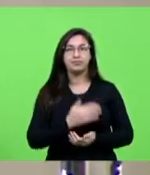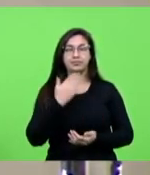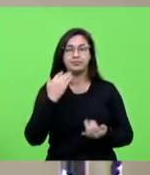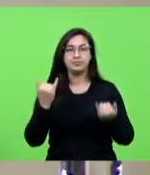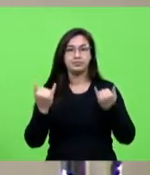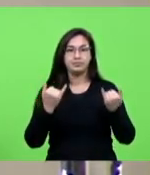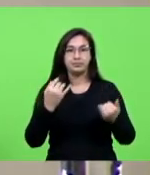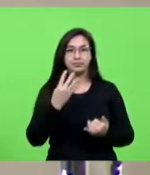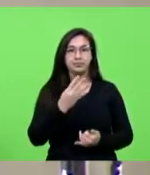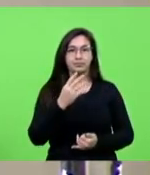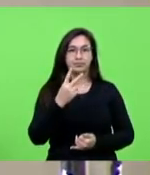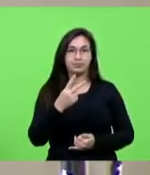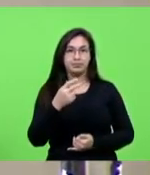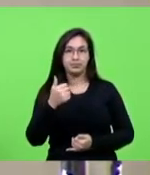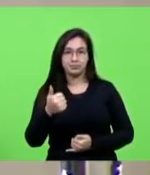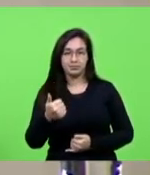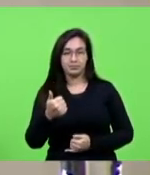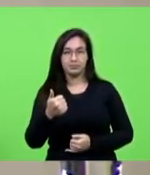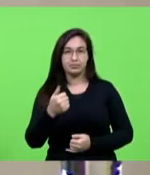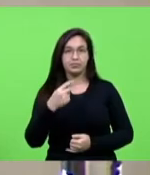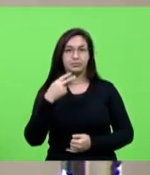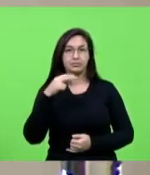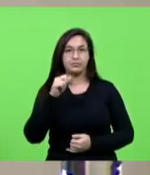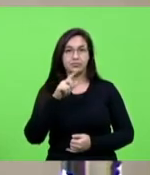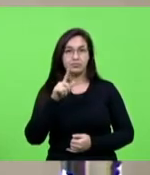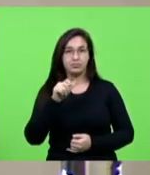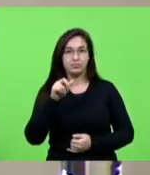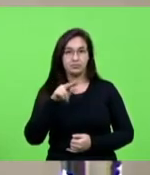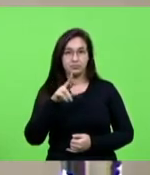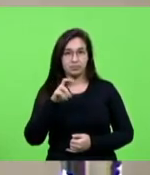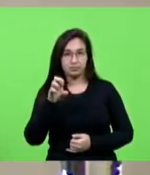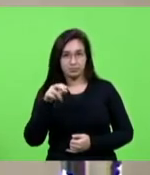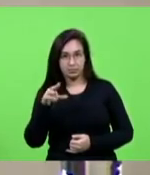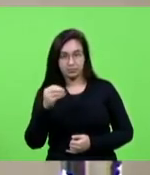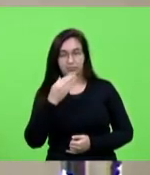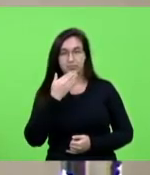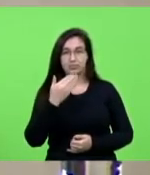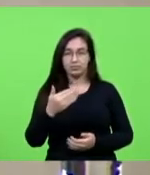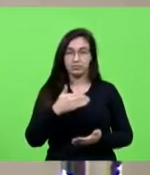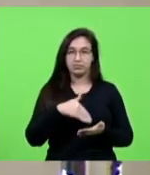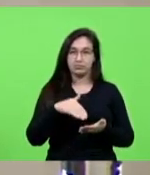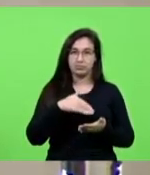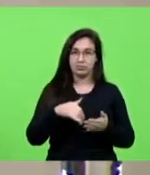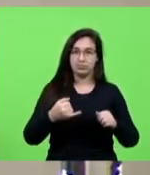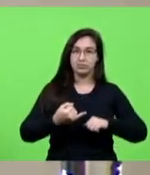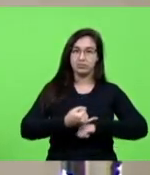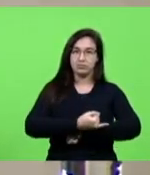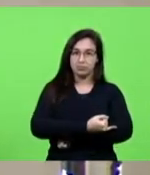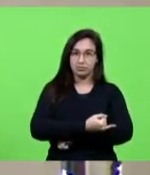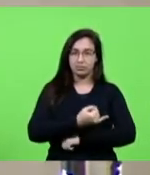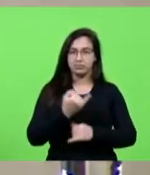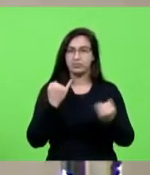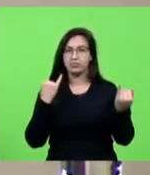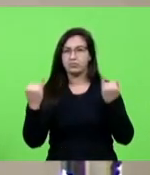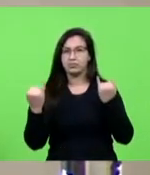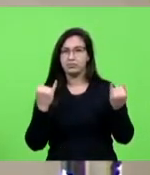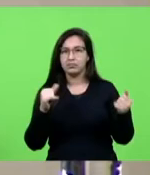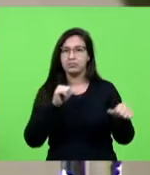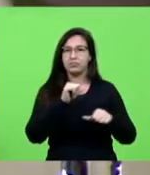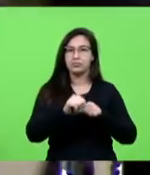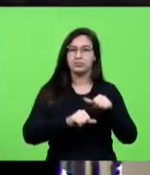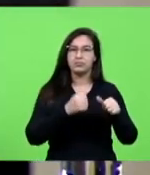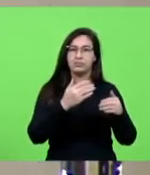informação 421, autor deputado Nazareno Martins, solicitando ao secretário de Estado da Infraestrutura informações acerca da recuperação do